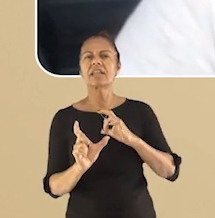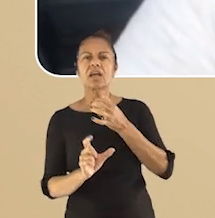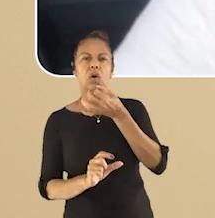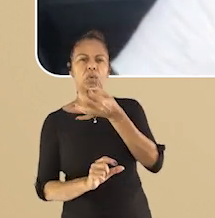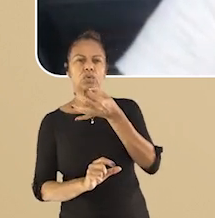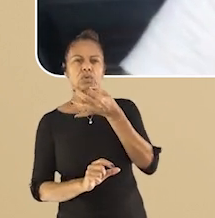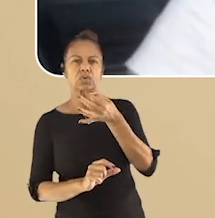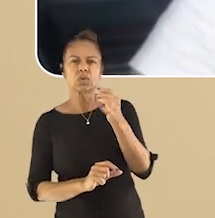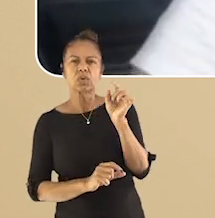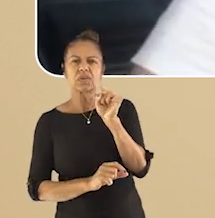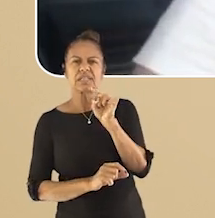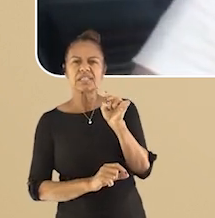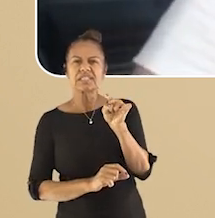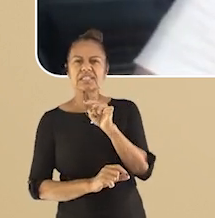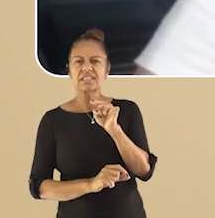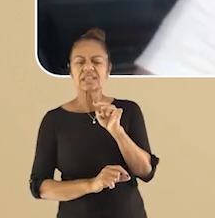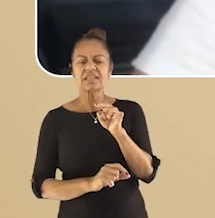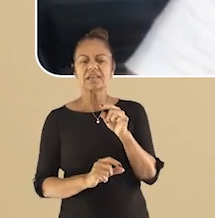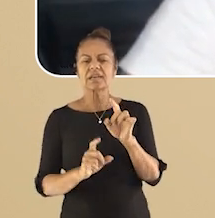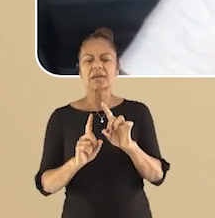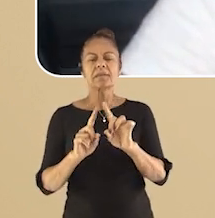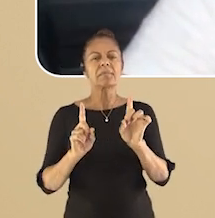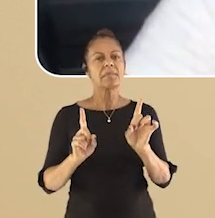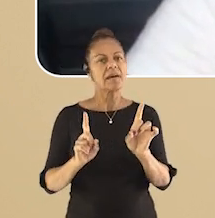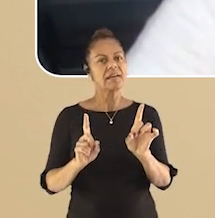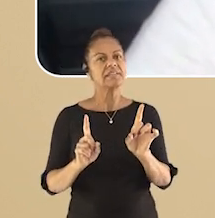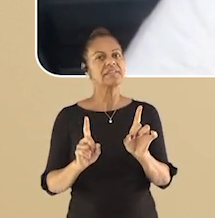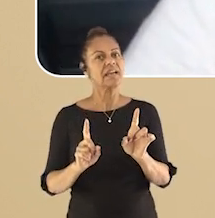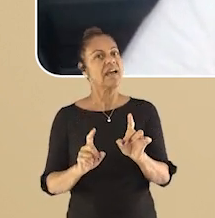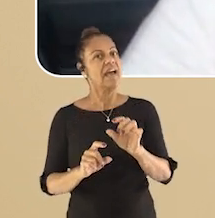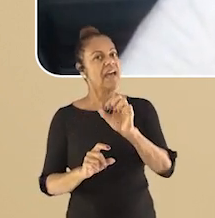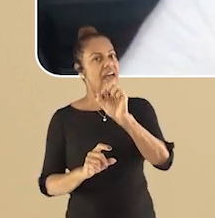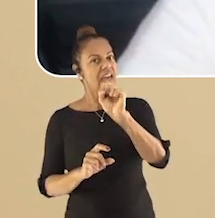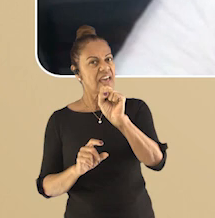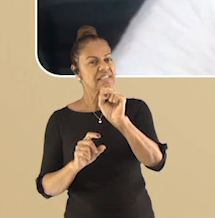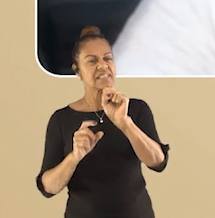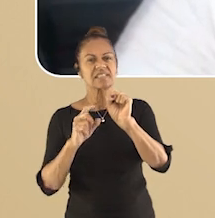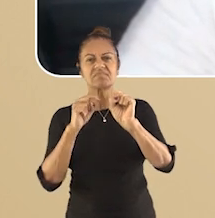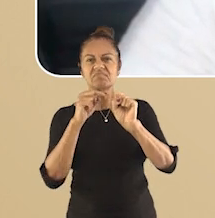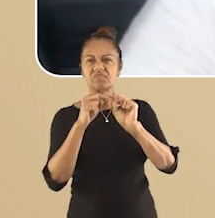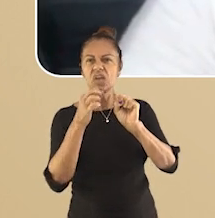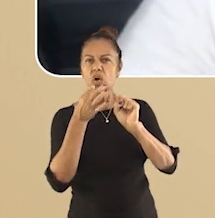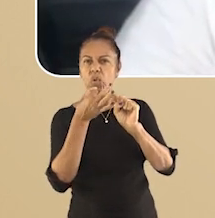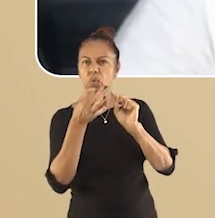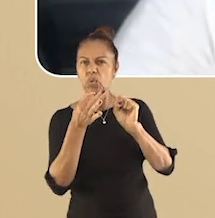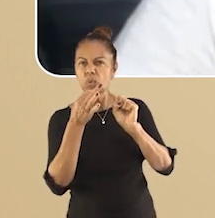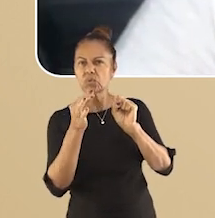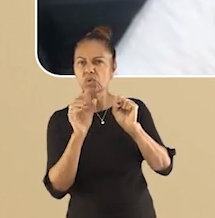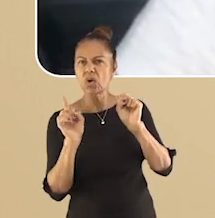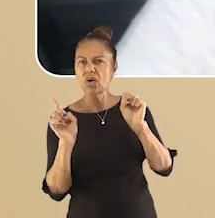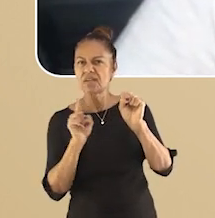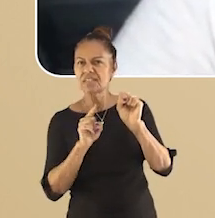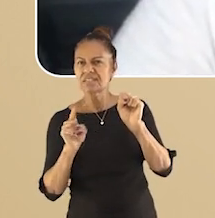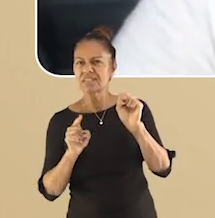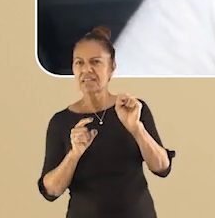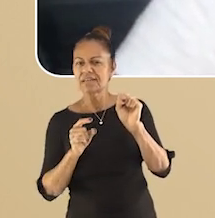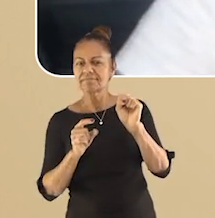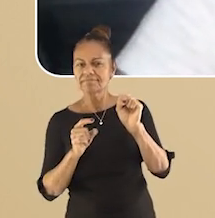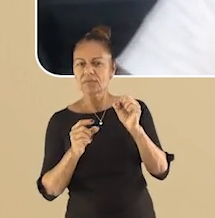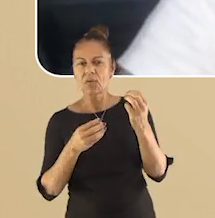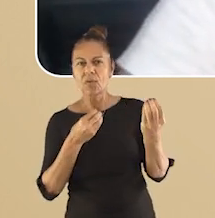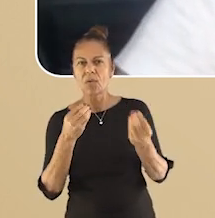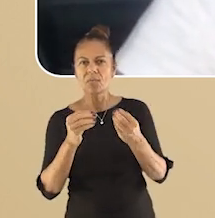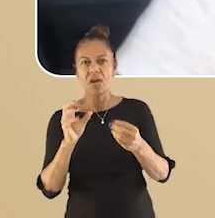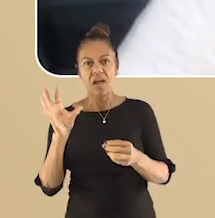quando a letra S aparece entre vogais, ou seja, no meio de 2 vogais. Em adjetivos terminados